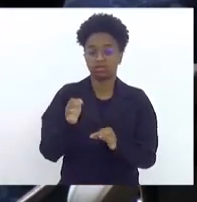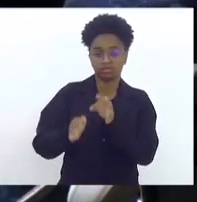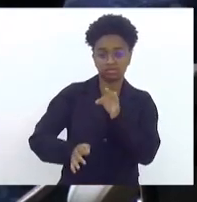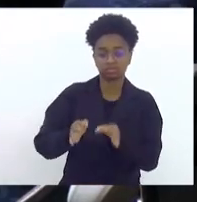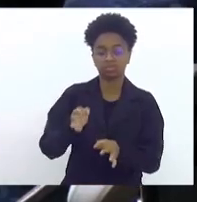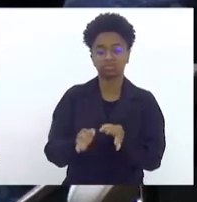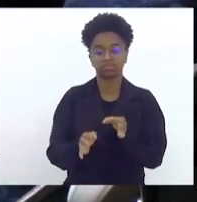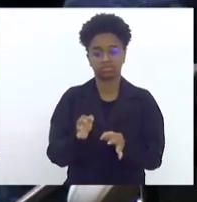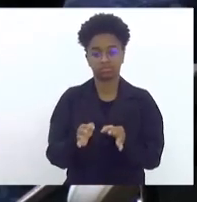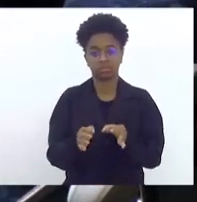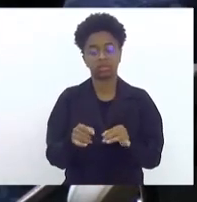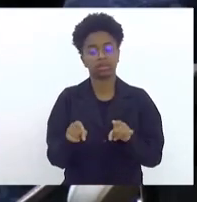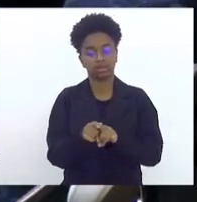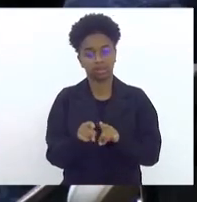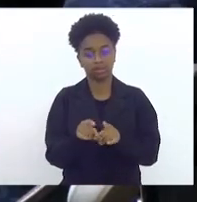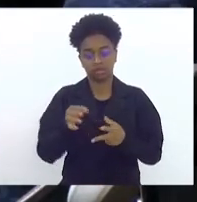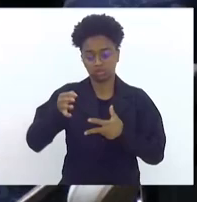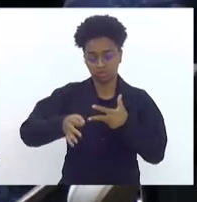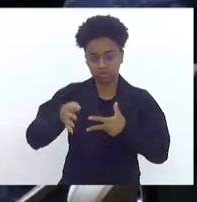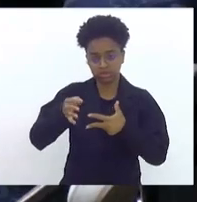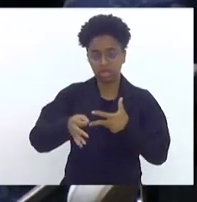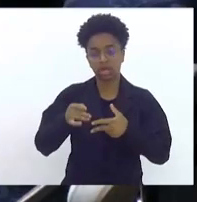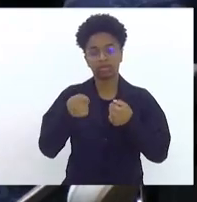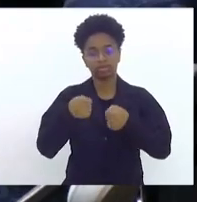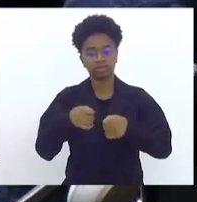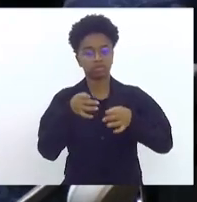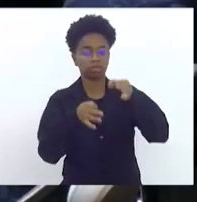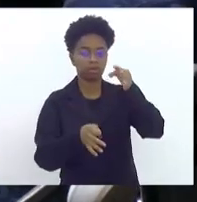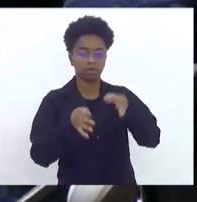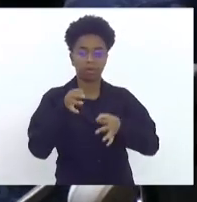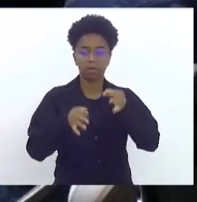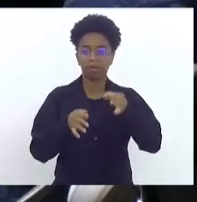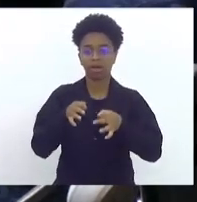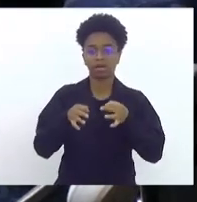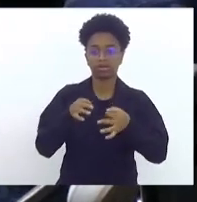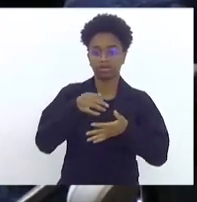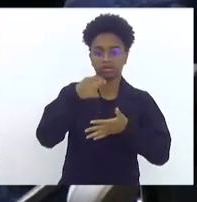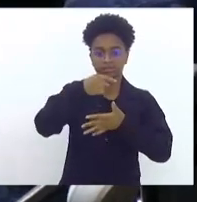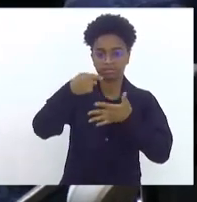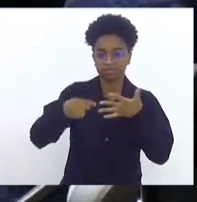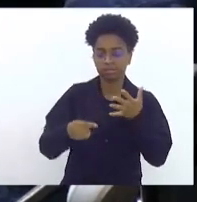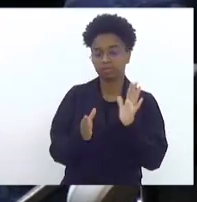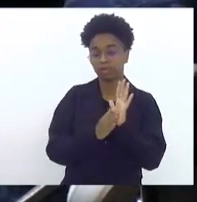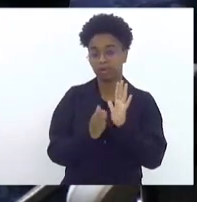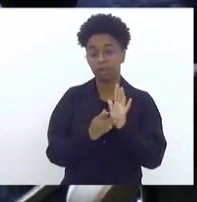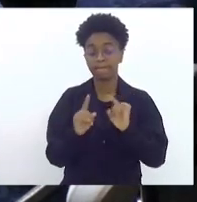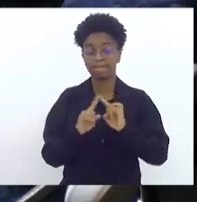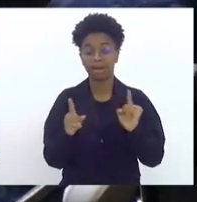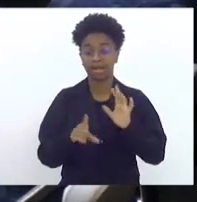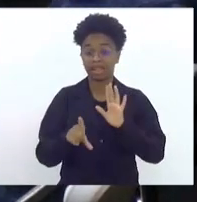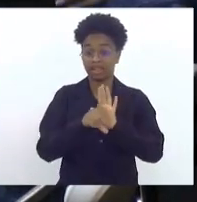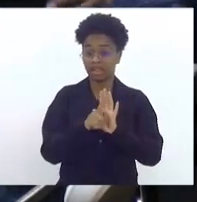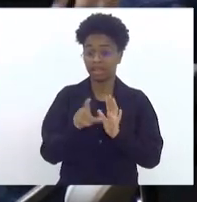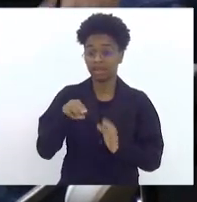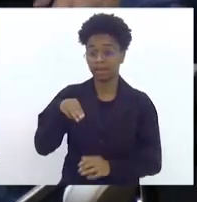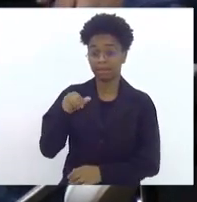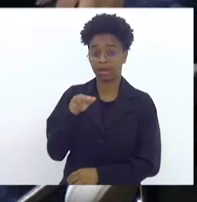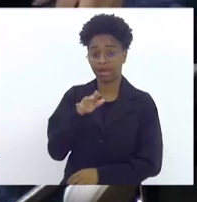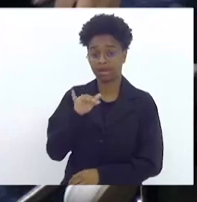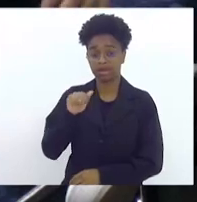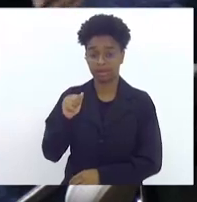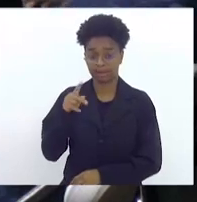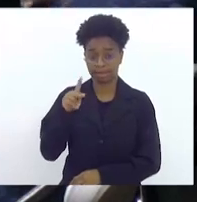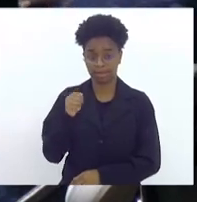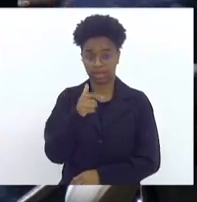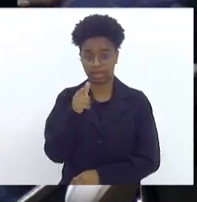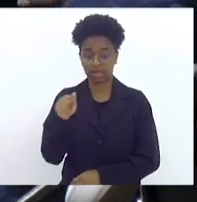penal o judiciário julgar as causas que lhe forem propostas Mas como eu dizia Lei Maria da Penha ela trabalha em três